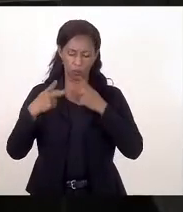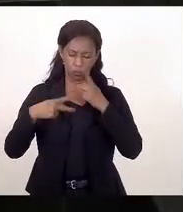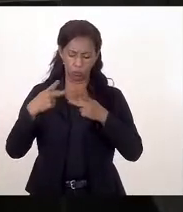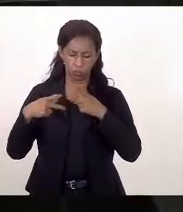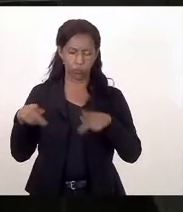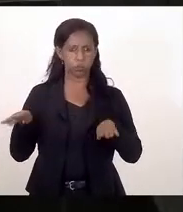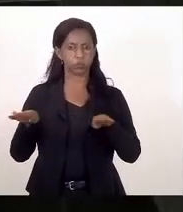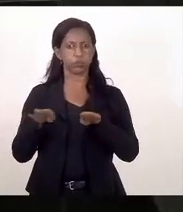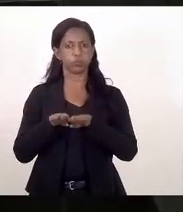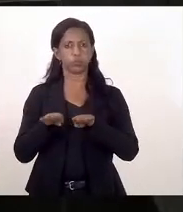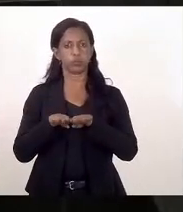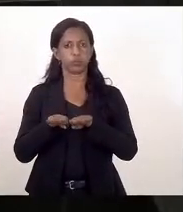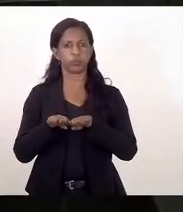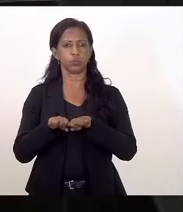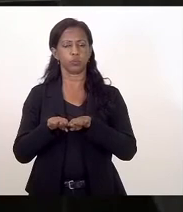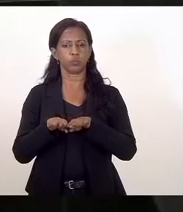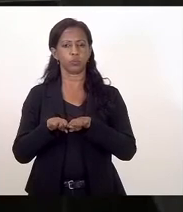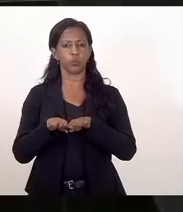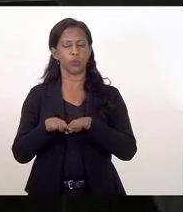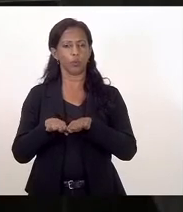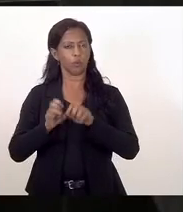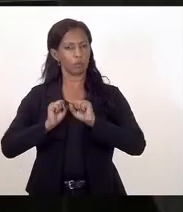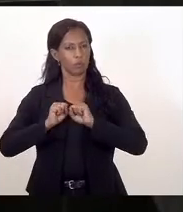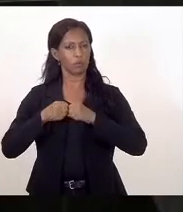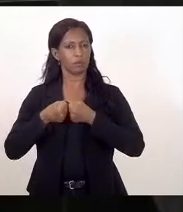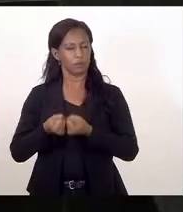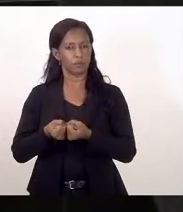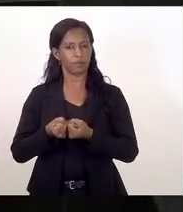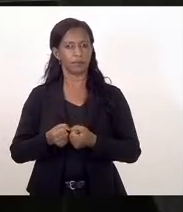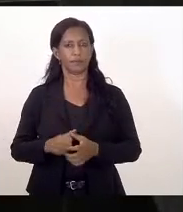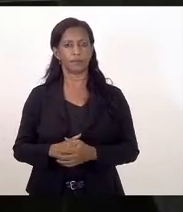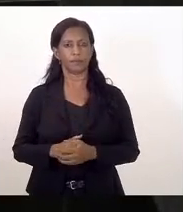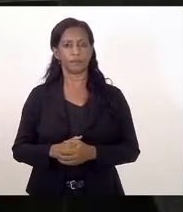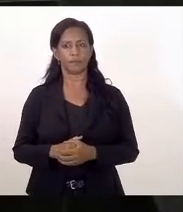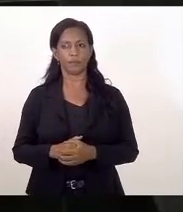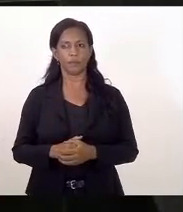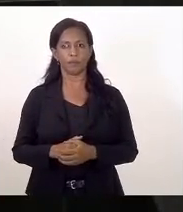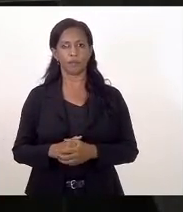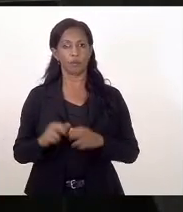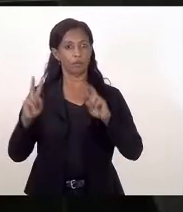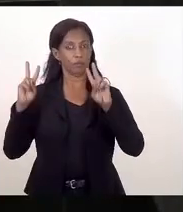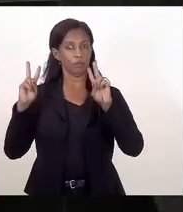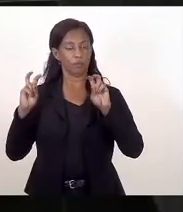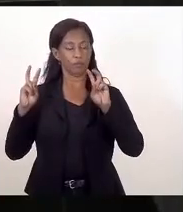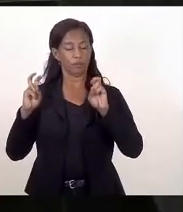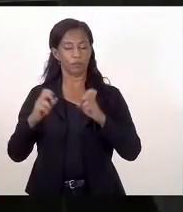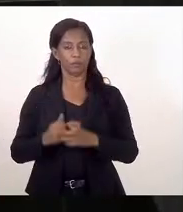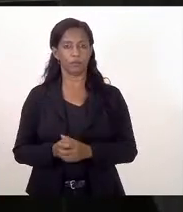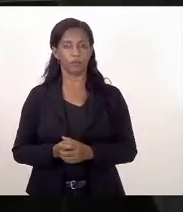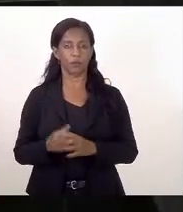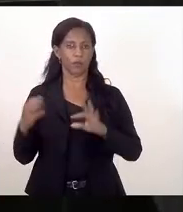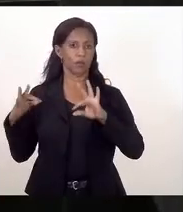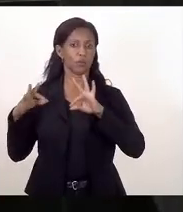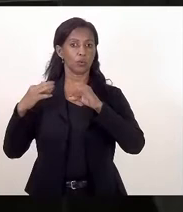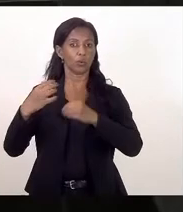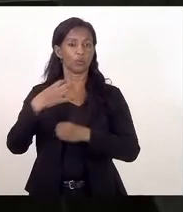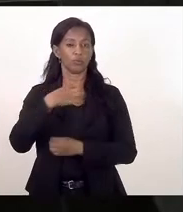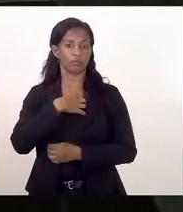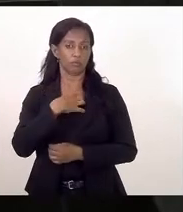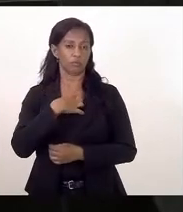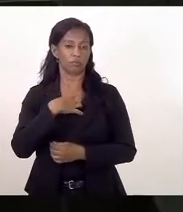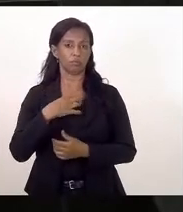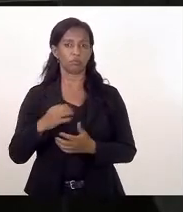com muita intensidade o mesmo tema, todos no sentido